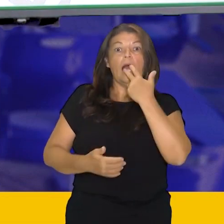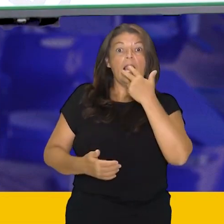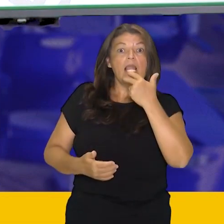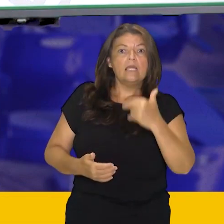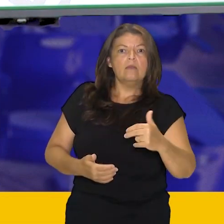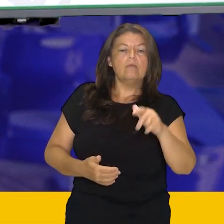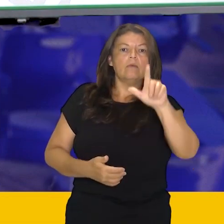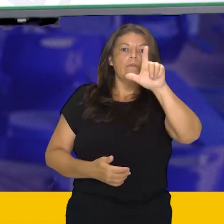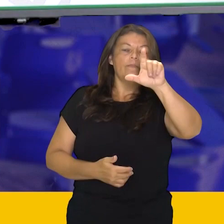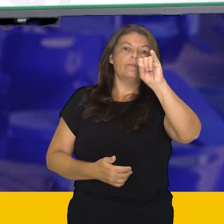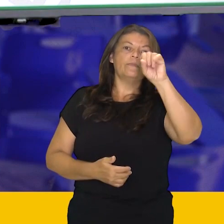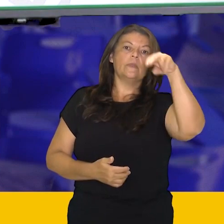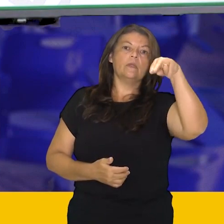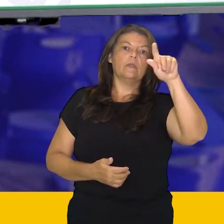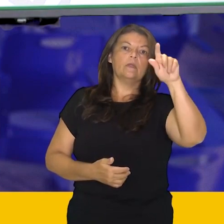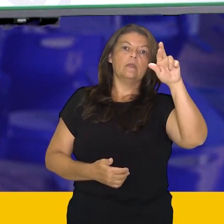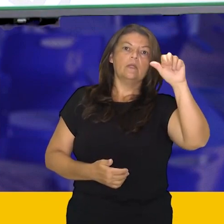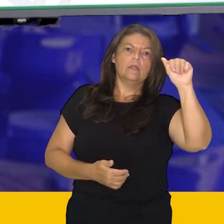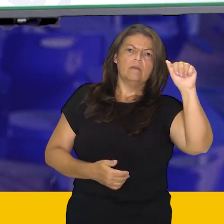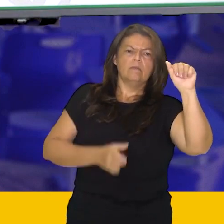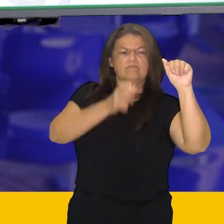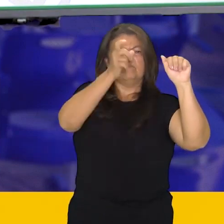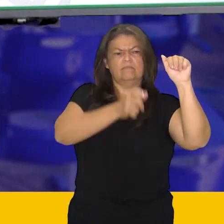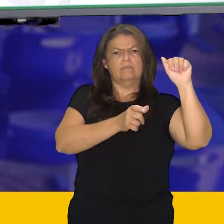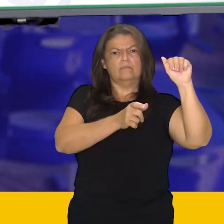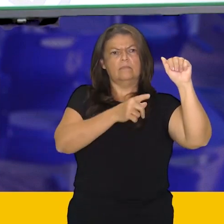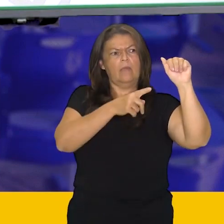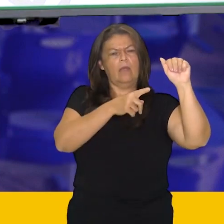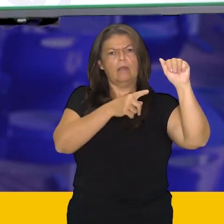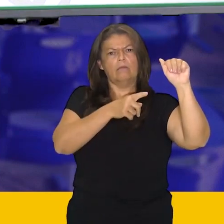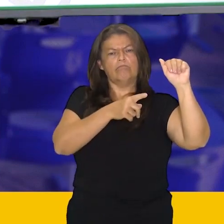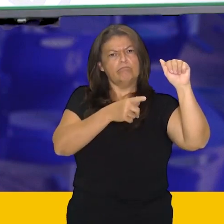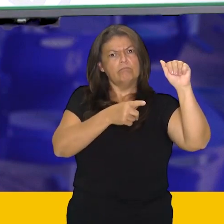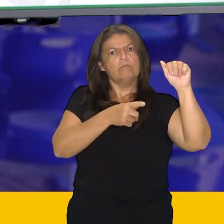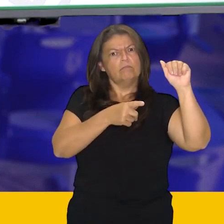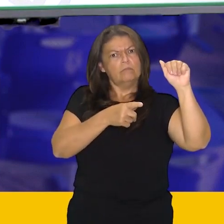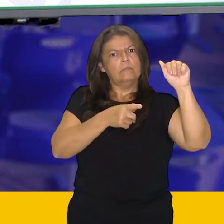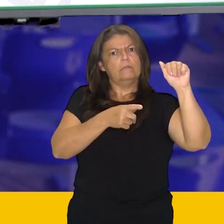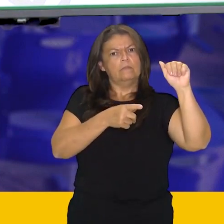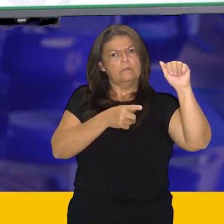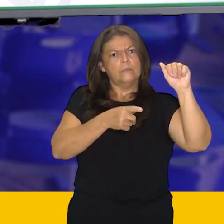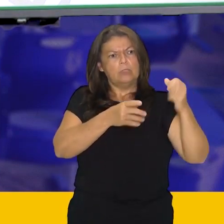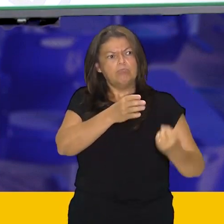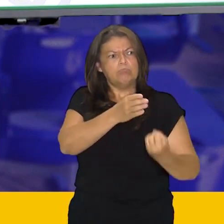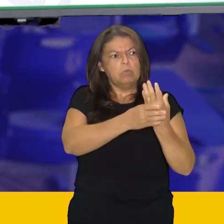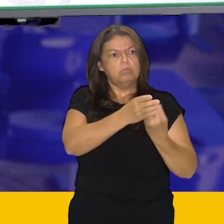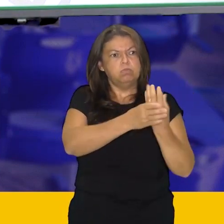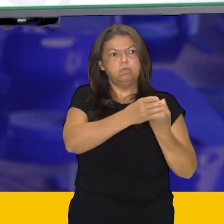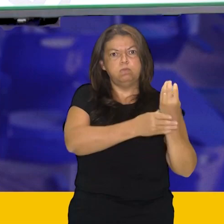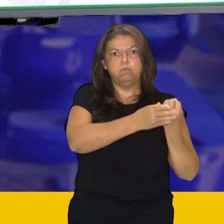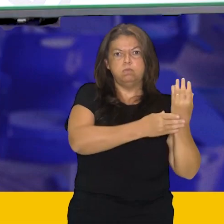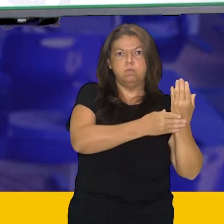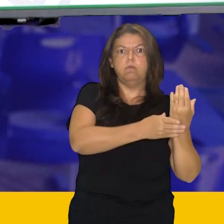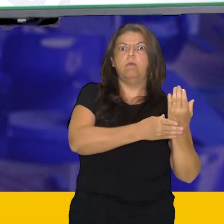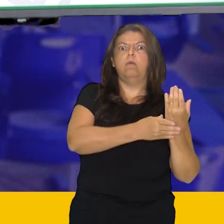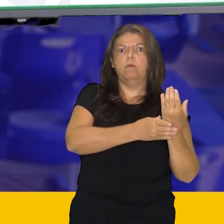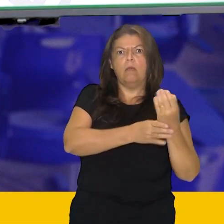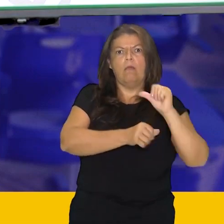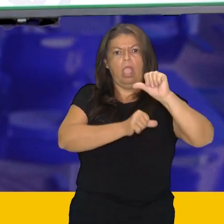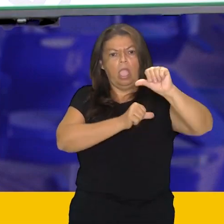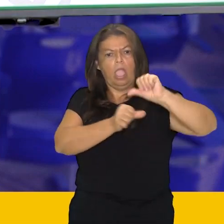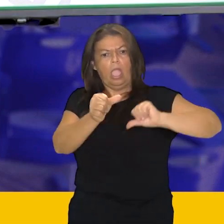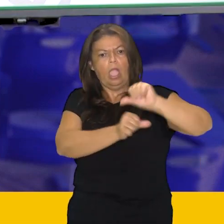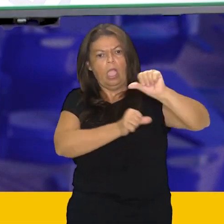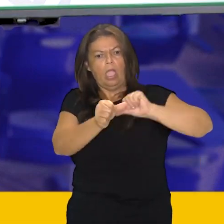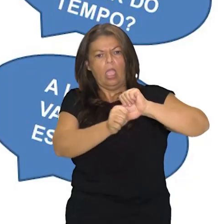língua, ela é viva, é como um rio, e ela muda constantemente, certo? Ela muda com o tempo, ela varia no